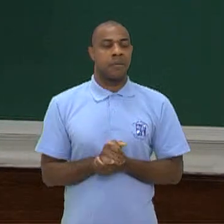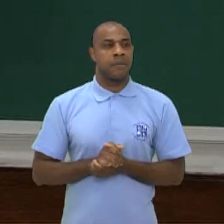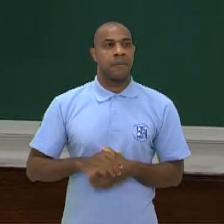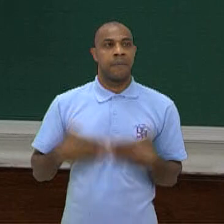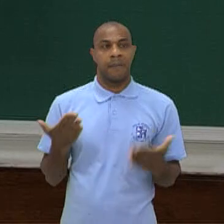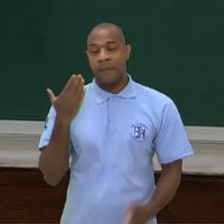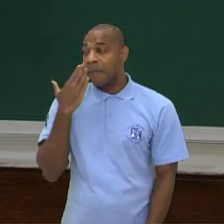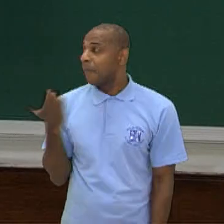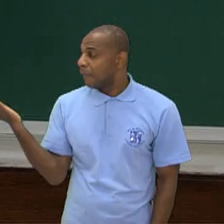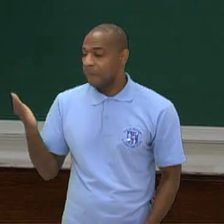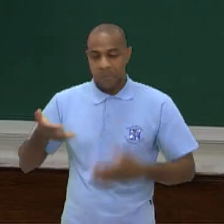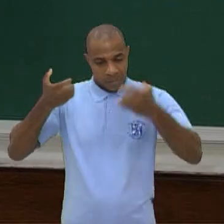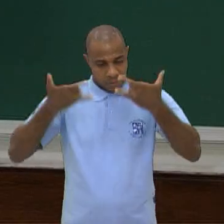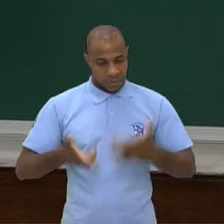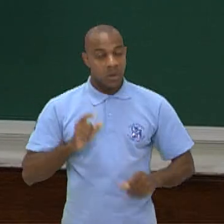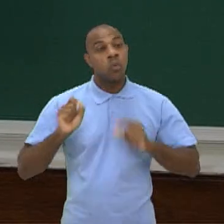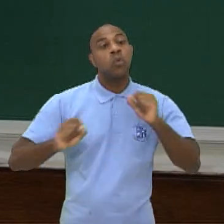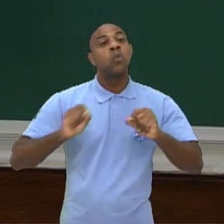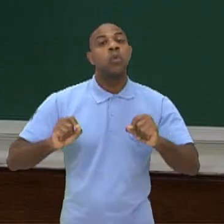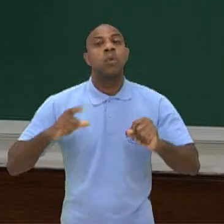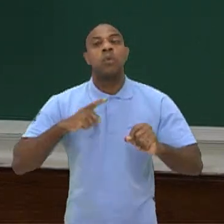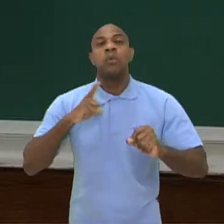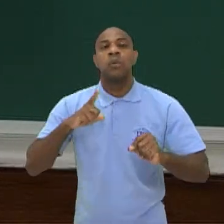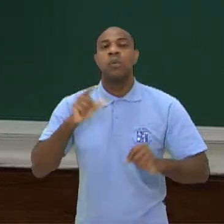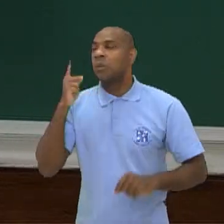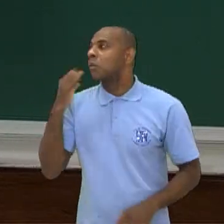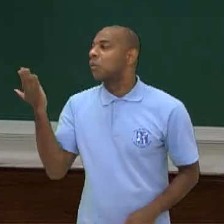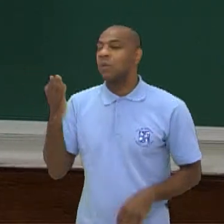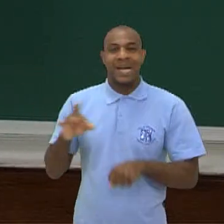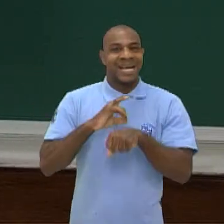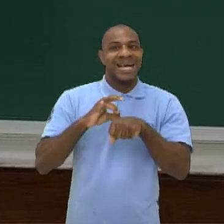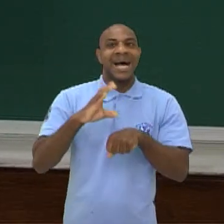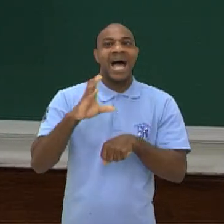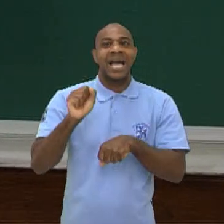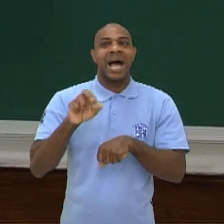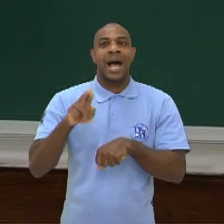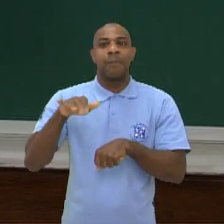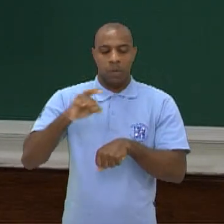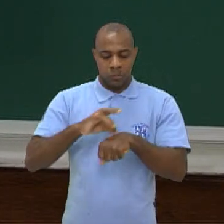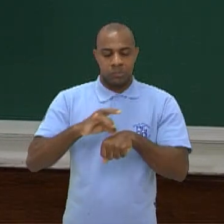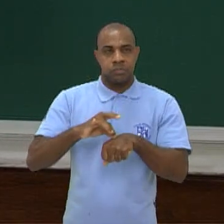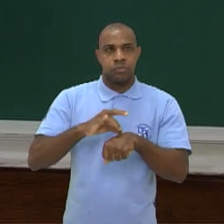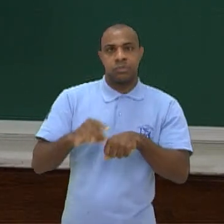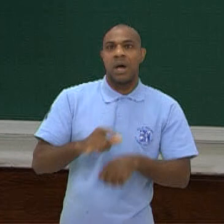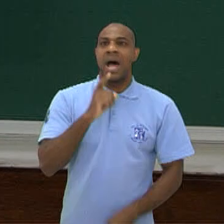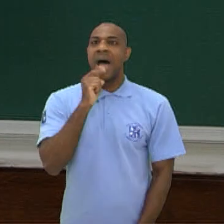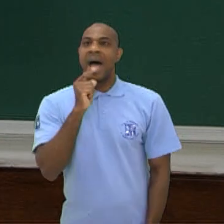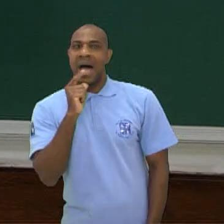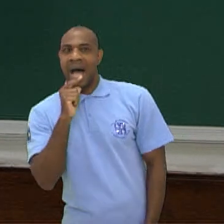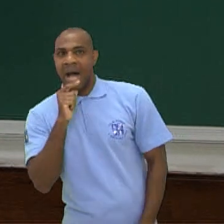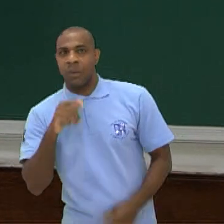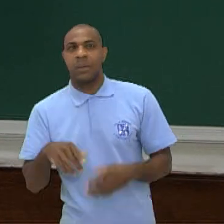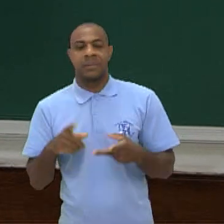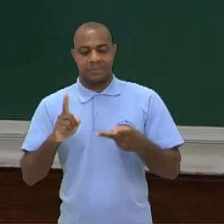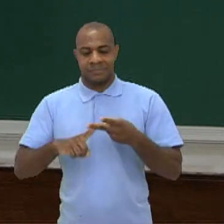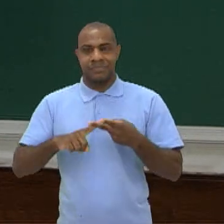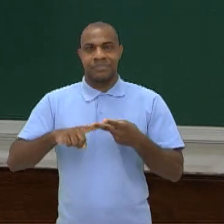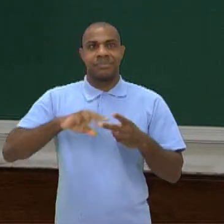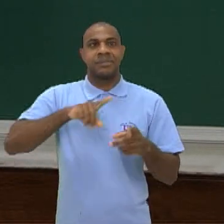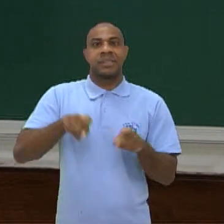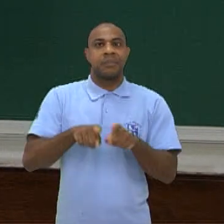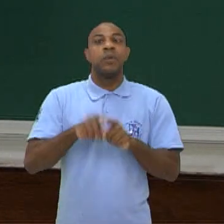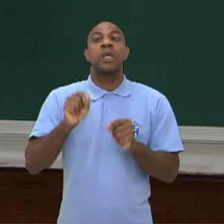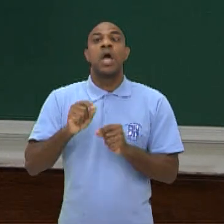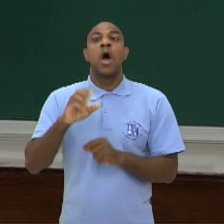vários ciclos. A gente vai falar nas nossas aulas de 4. Carbono, oxigênio, nitrogênio e água. Hoje, a gente vai focar no carbono e no